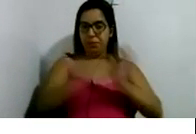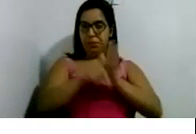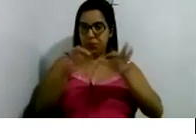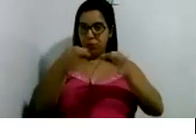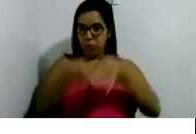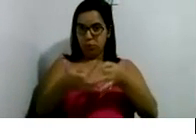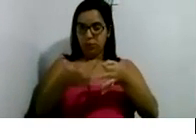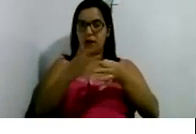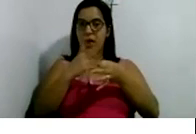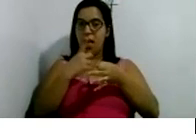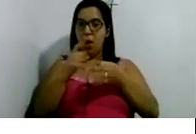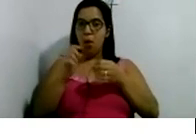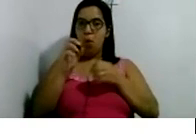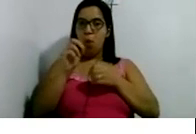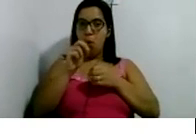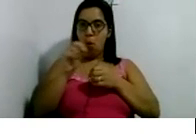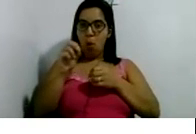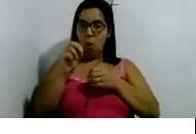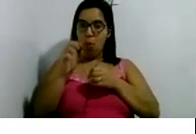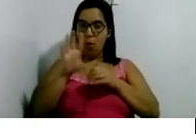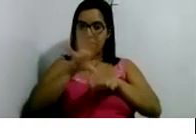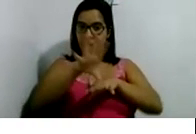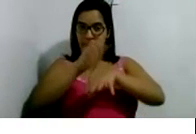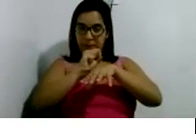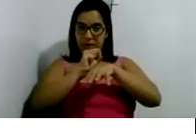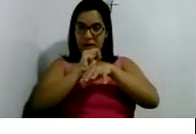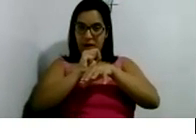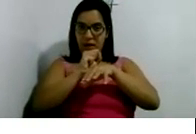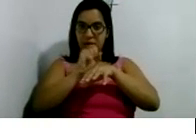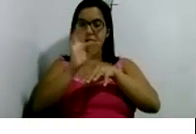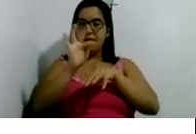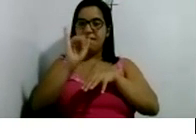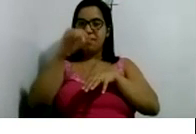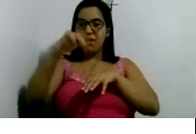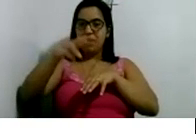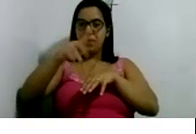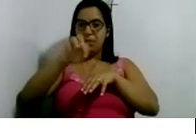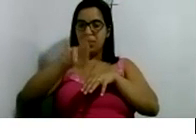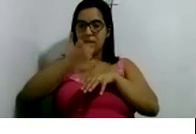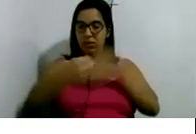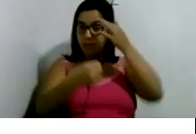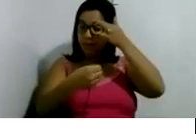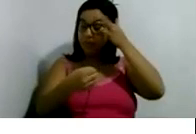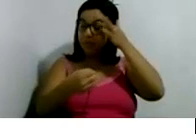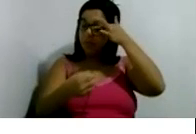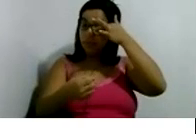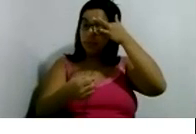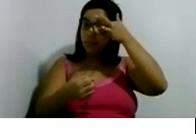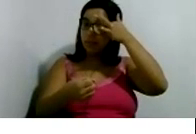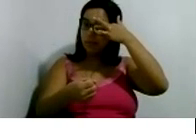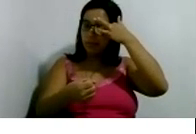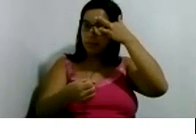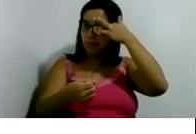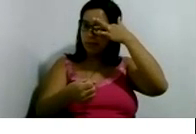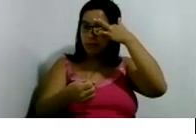cavidade peritoneal, vai ser captado pelas fímbrias, que são essas estruturas aqui,